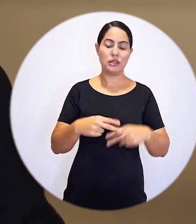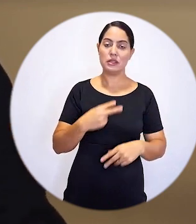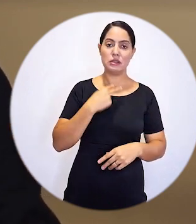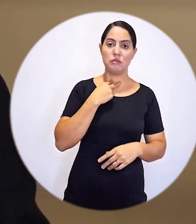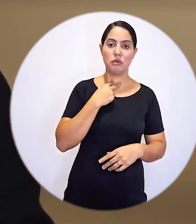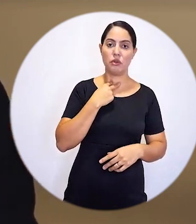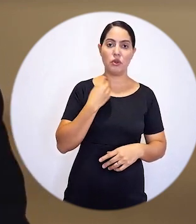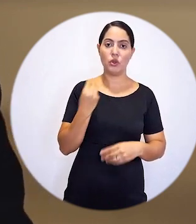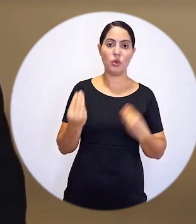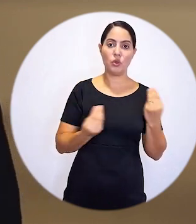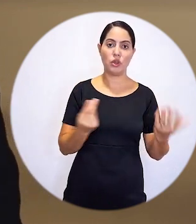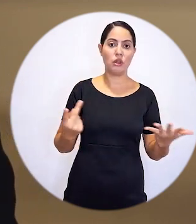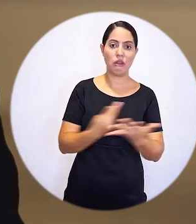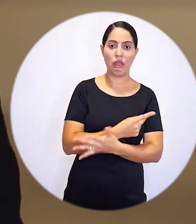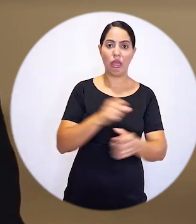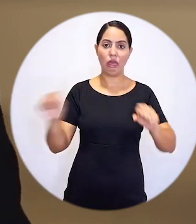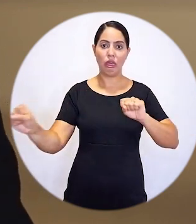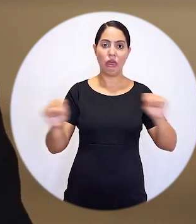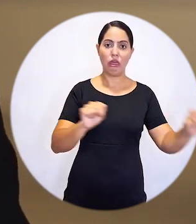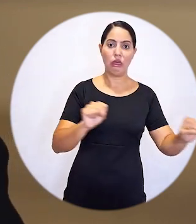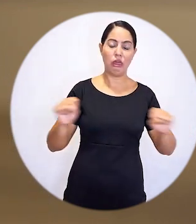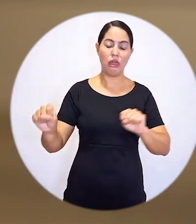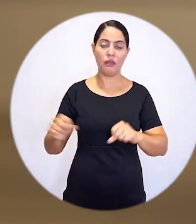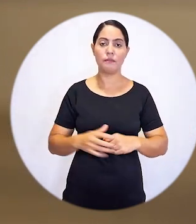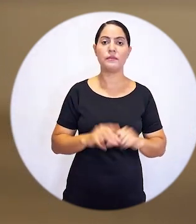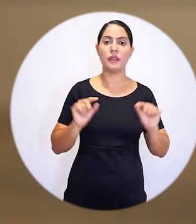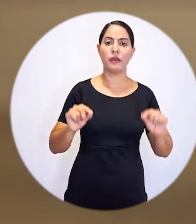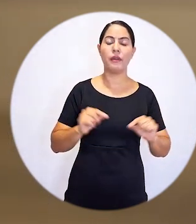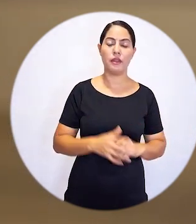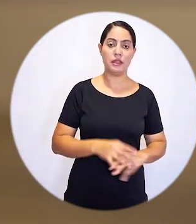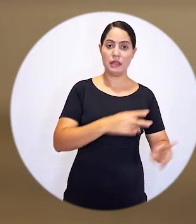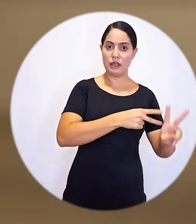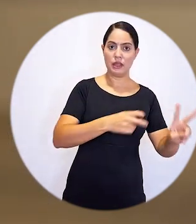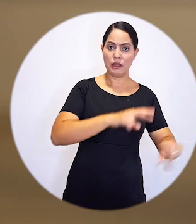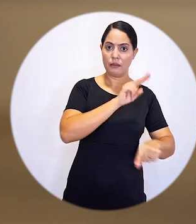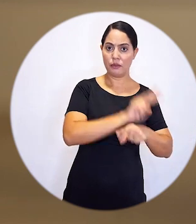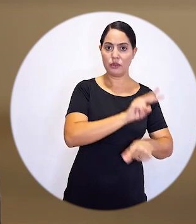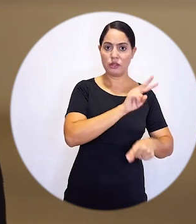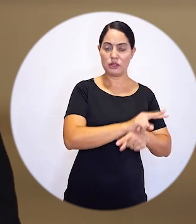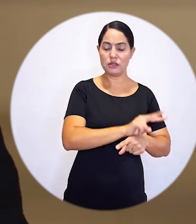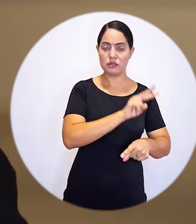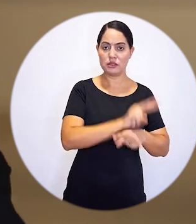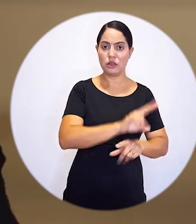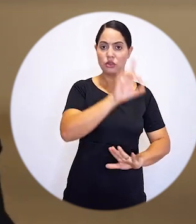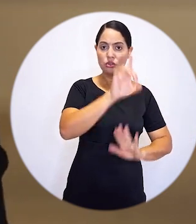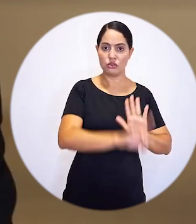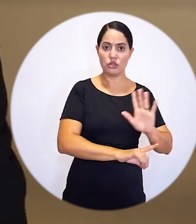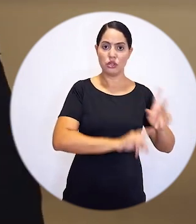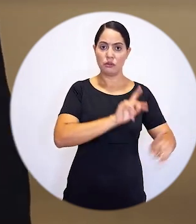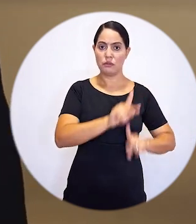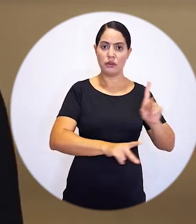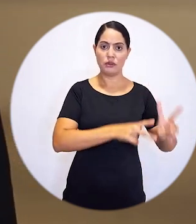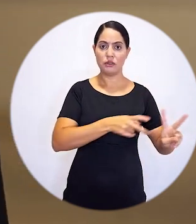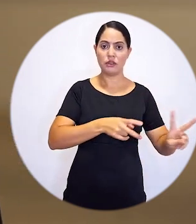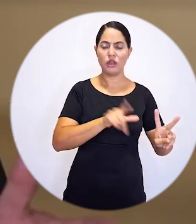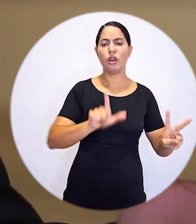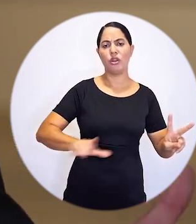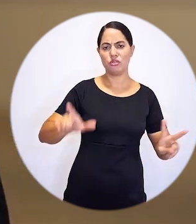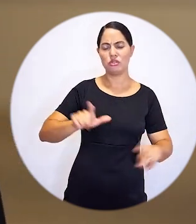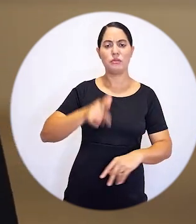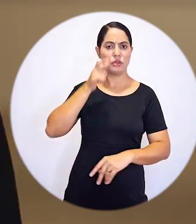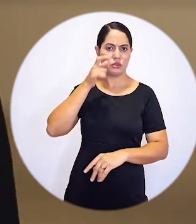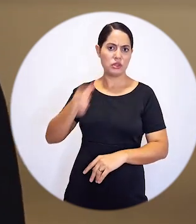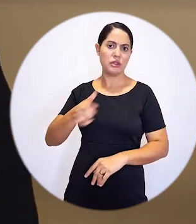haja ou que pacifique eventual conflito entre a proteção às comunidades indígenas, a proteção ao direito dos indígenas